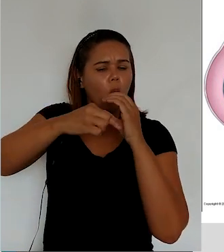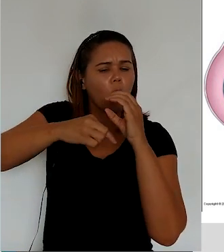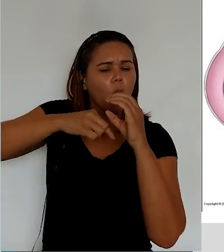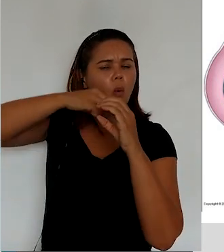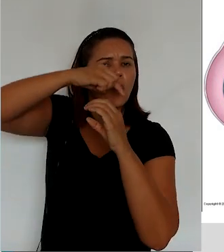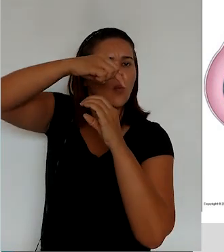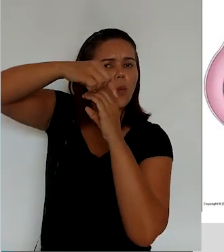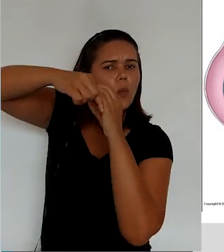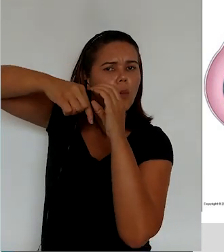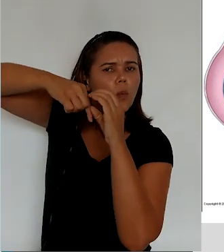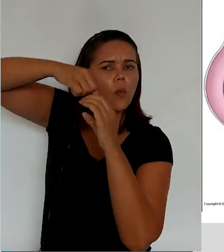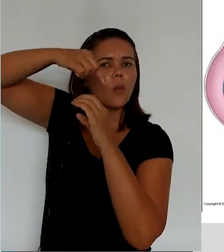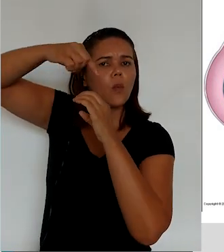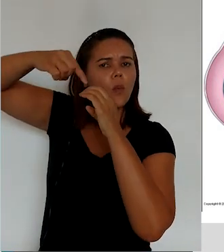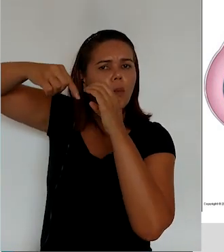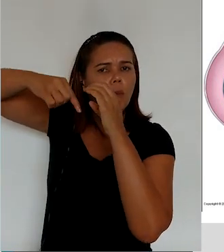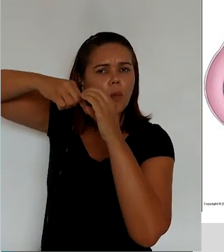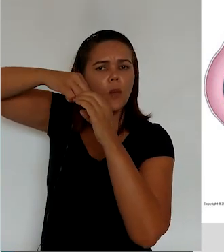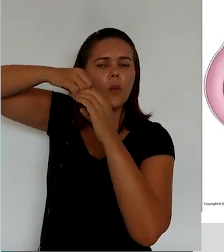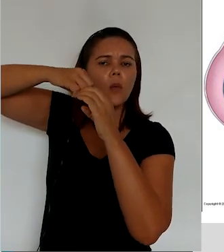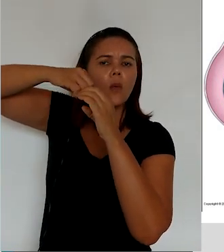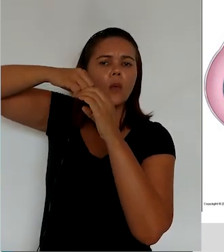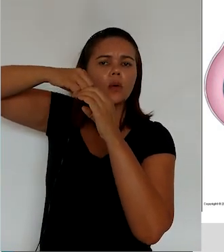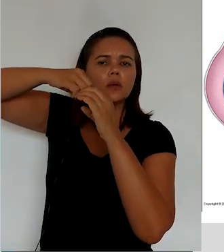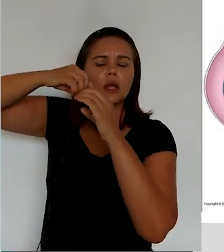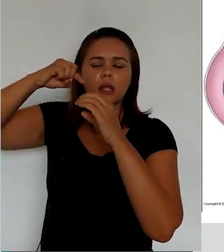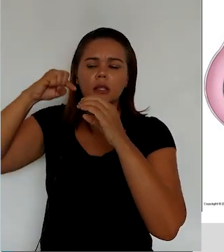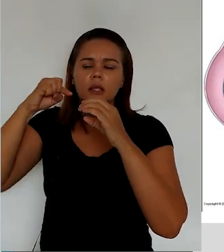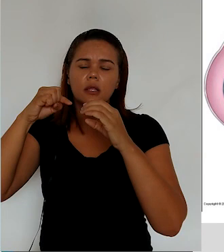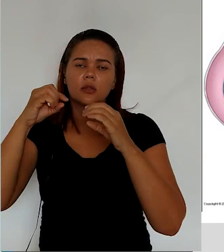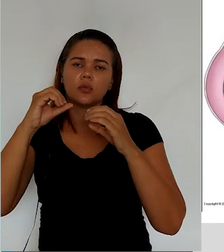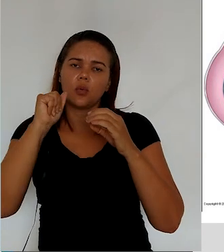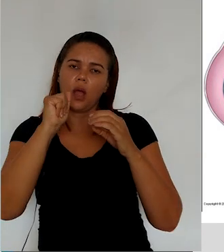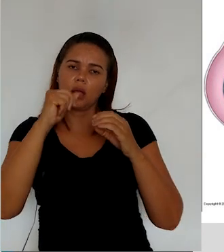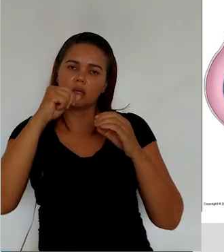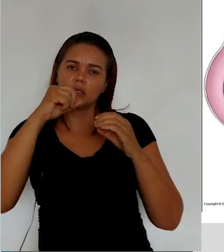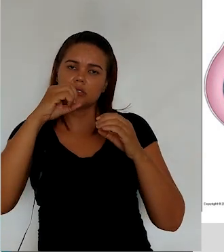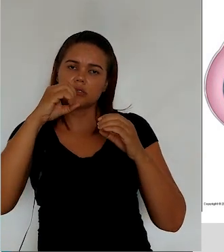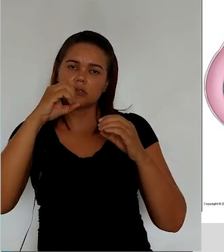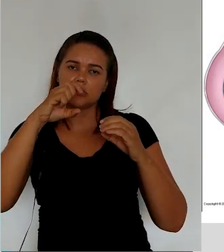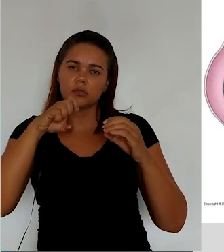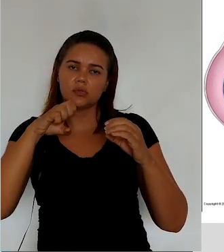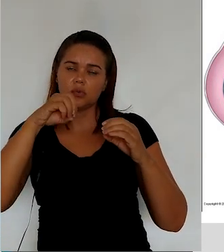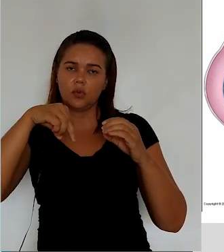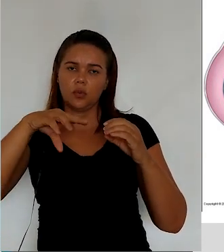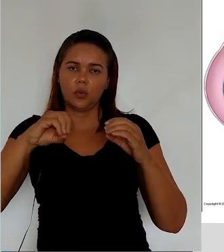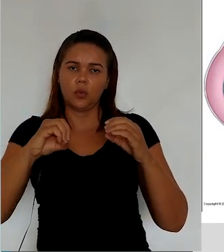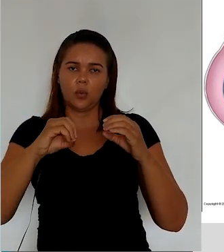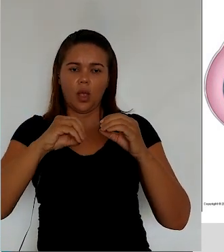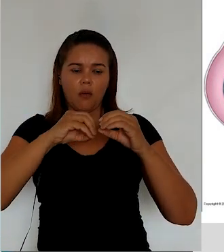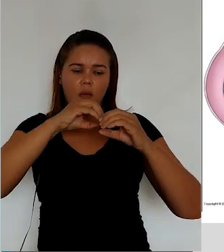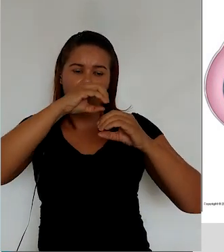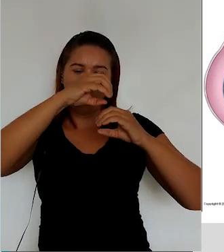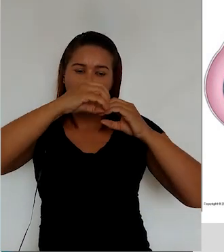do mesaxônio em torno do axônio em um formato